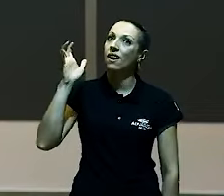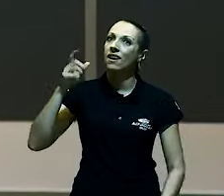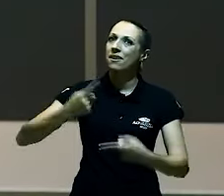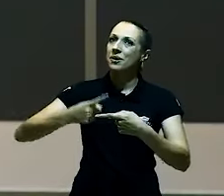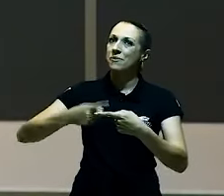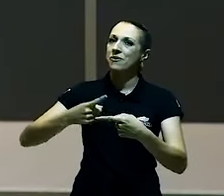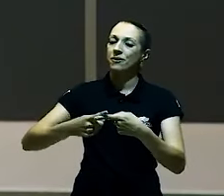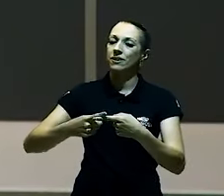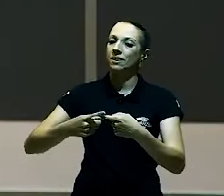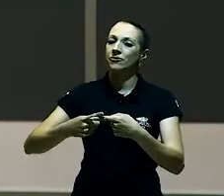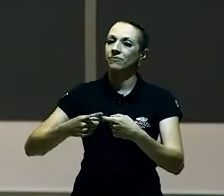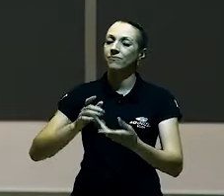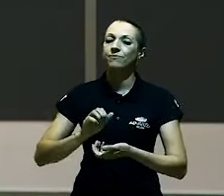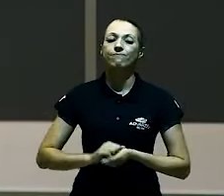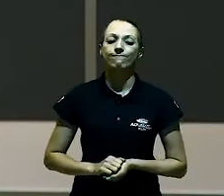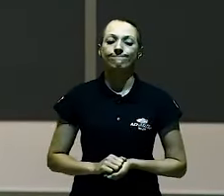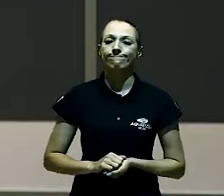de Deus.